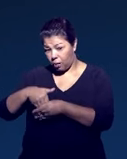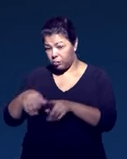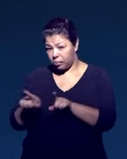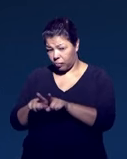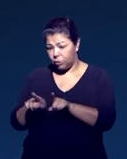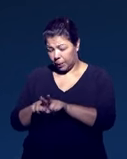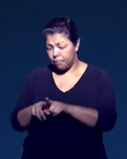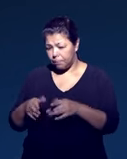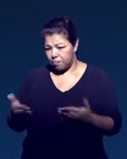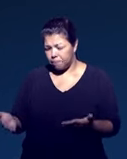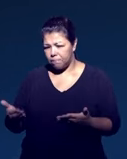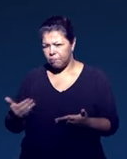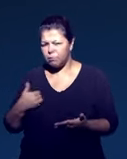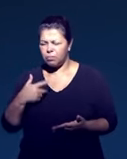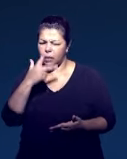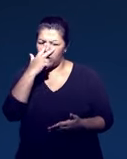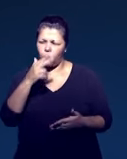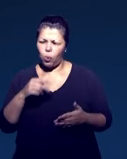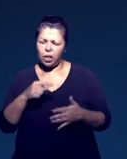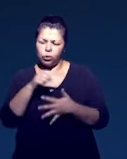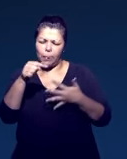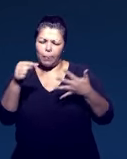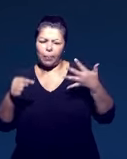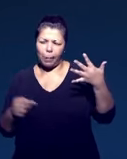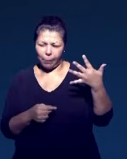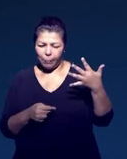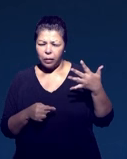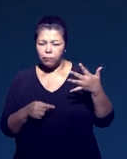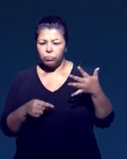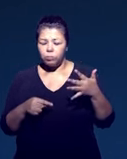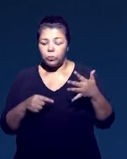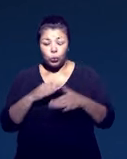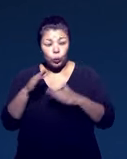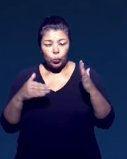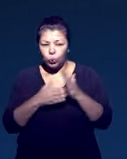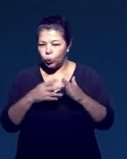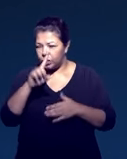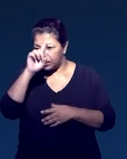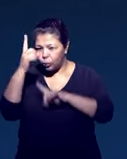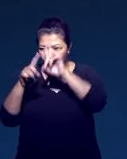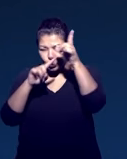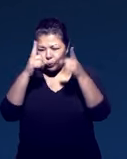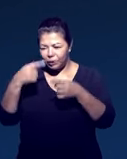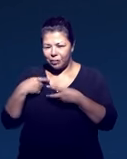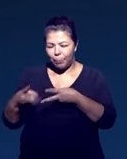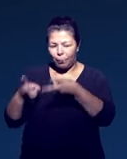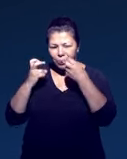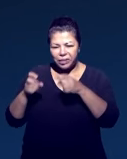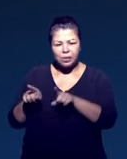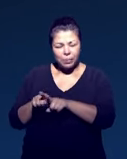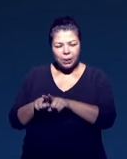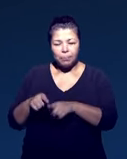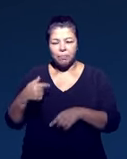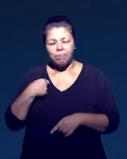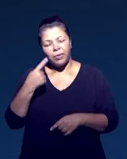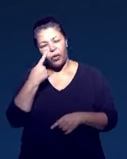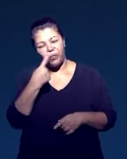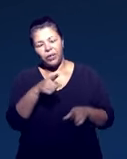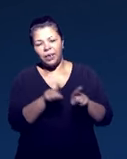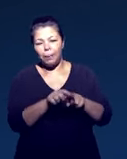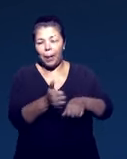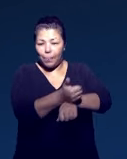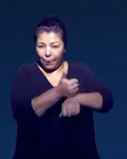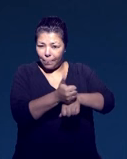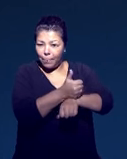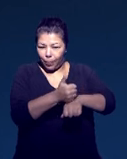as todas as questões ali examinadas têm refletido também isso eu vi uma antropóloga eh que a